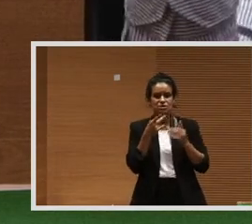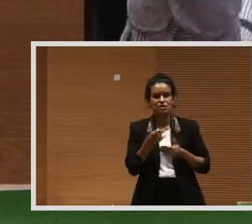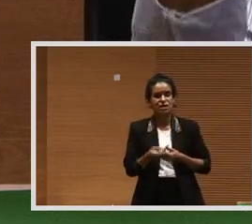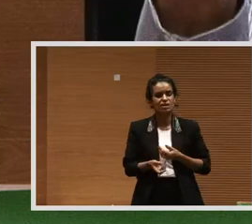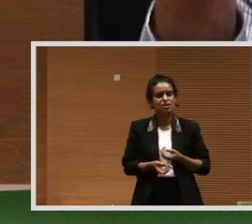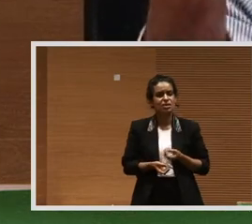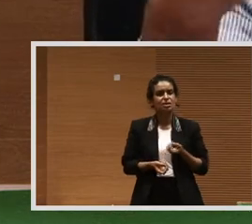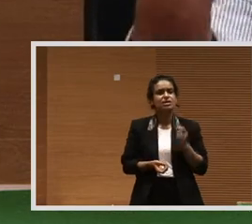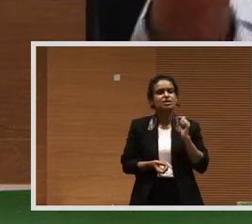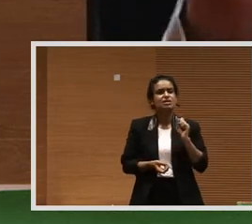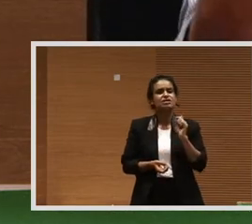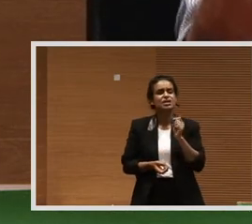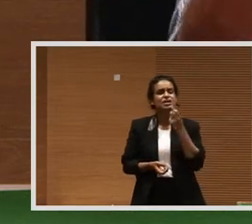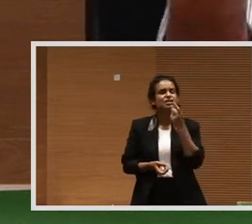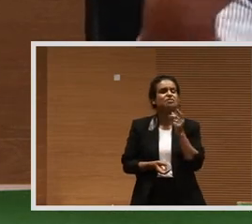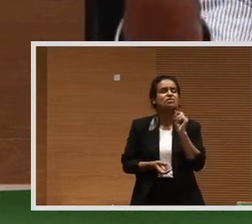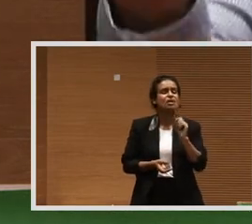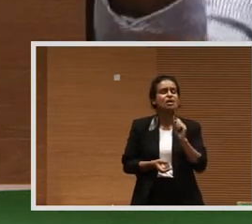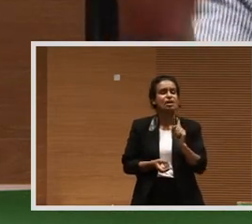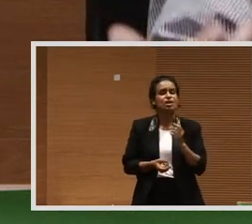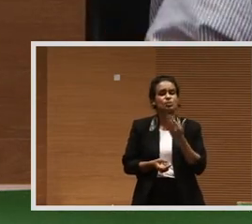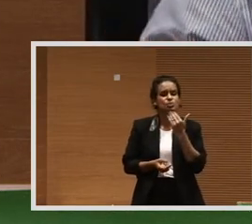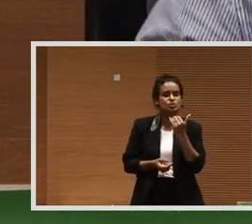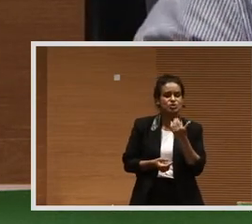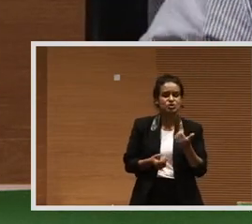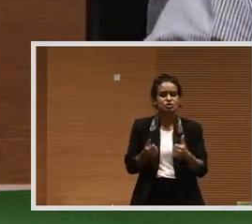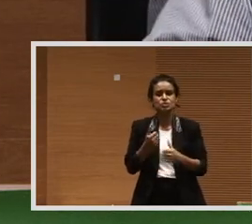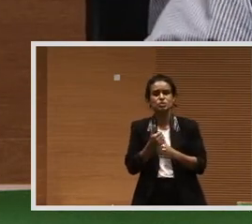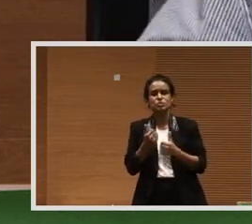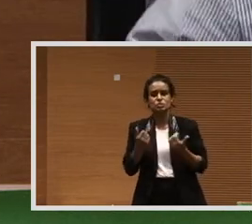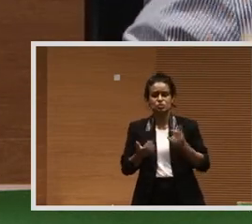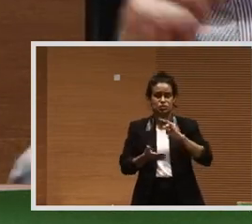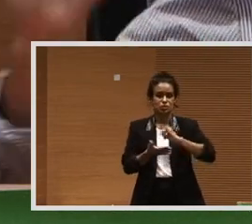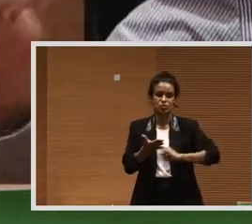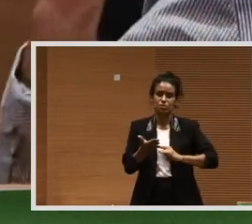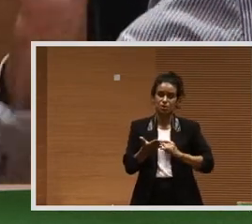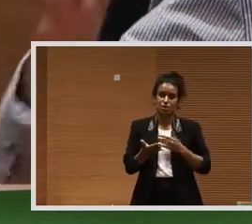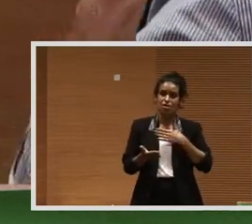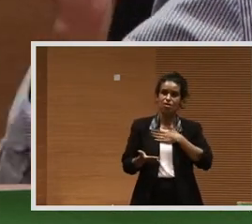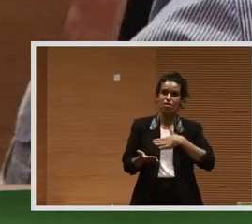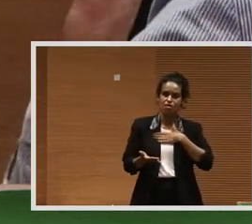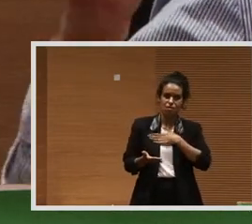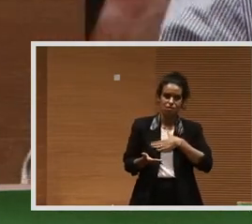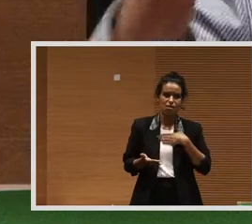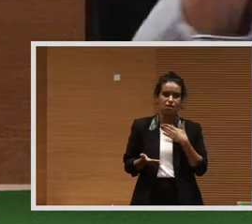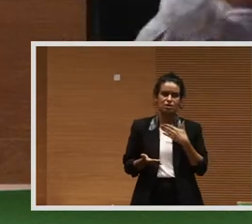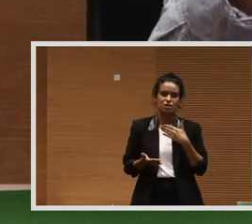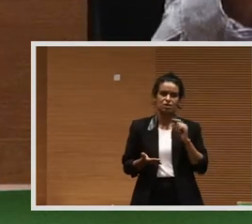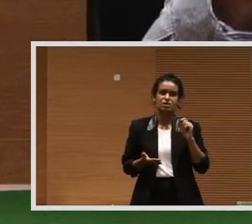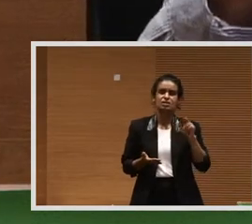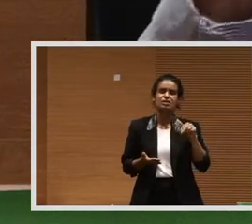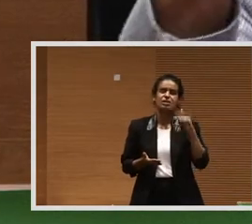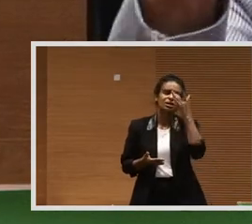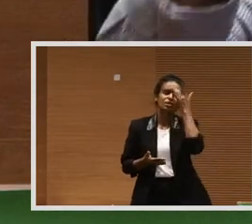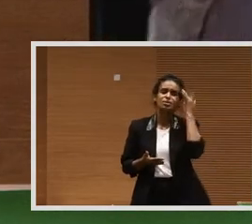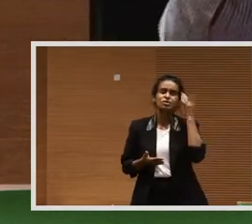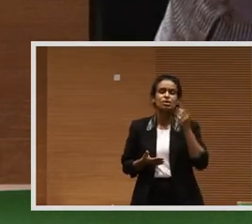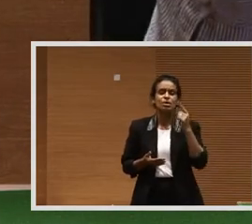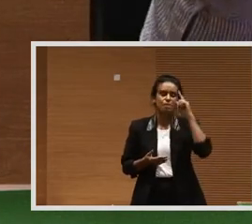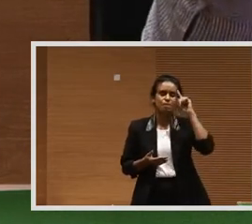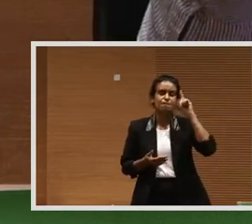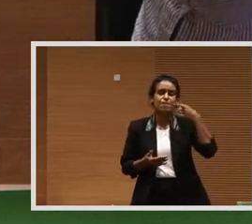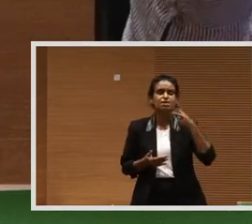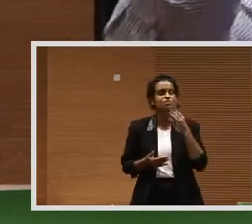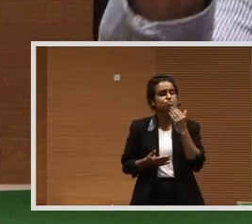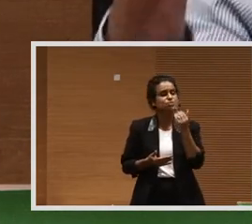essa pedra aí que está chegando para ti o pedido? Eu gosto de fazer isso nas redes. Quem é o cara que está soltando e mandando